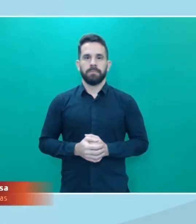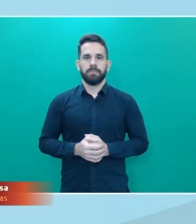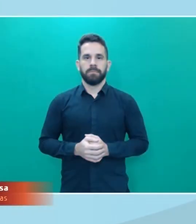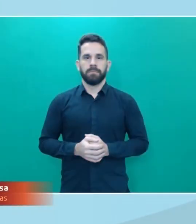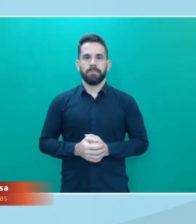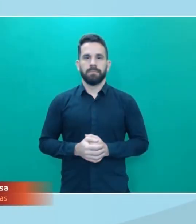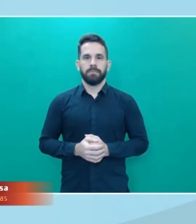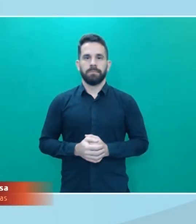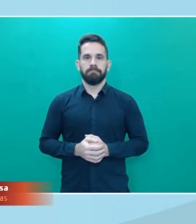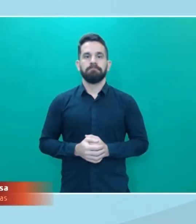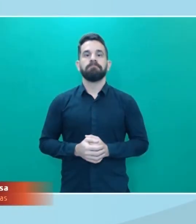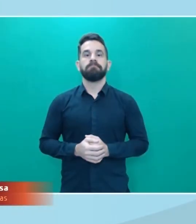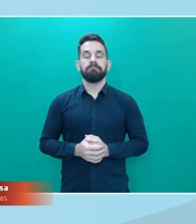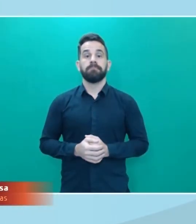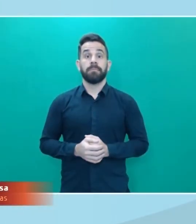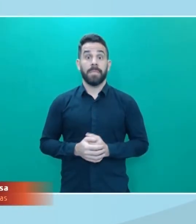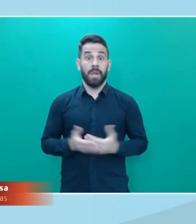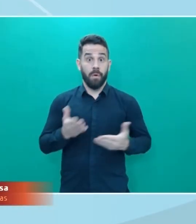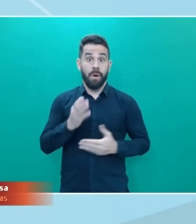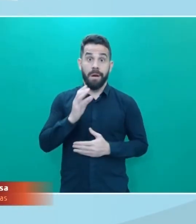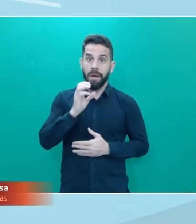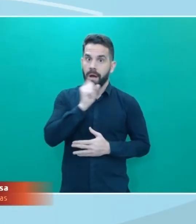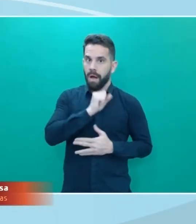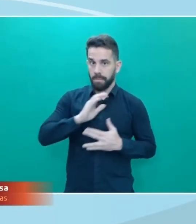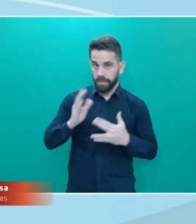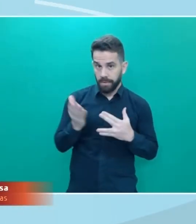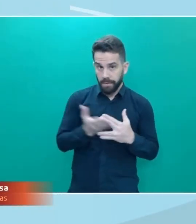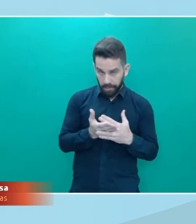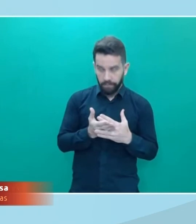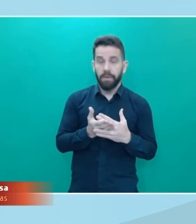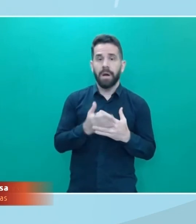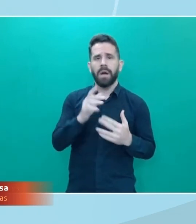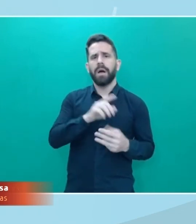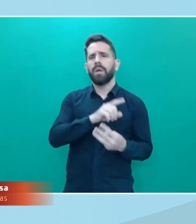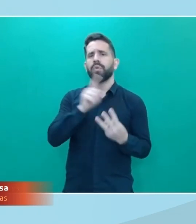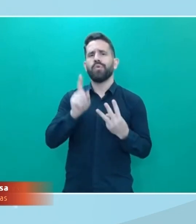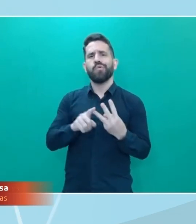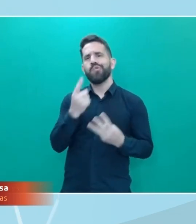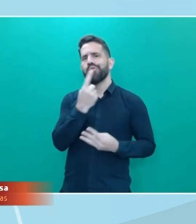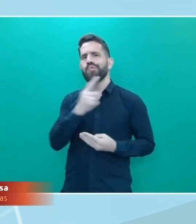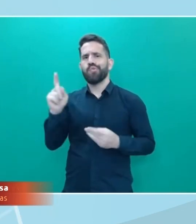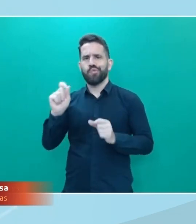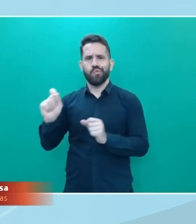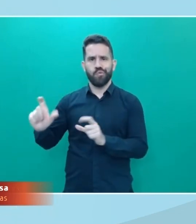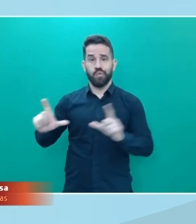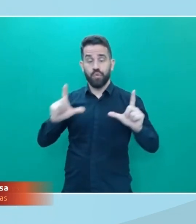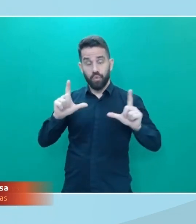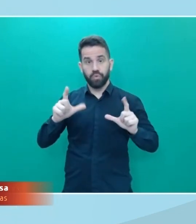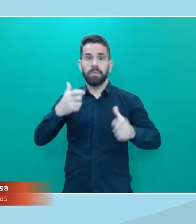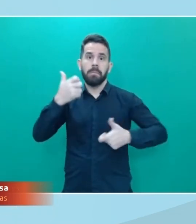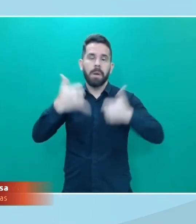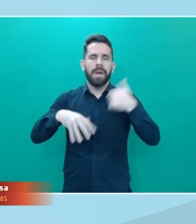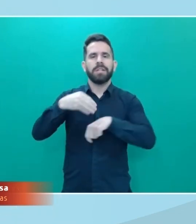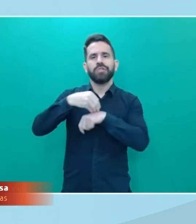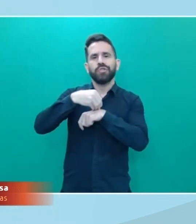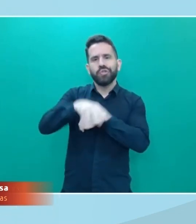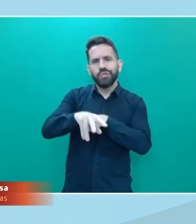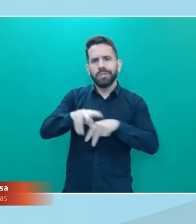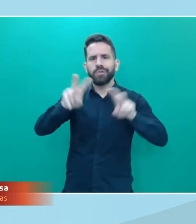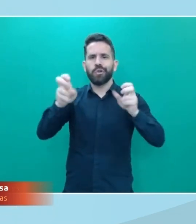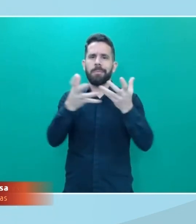Nós vamos para um rápido intervalo e no próximo bloco trago algumas dicas de eventos culturais para